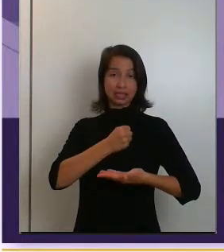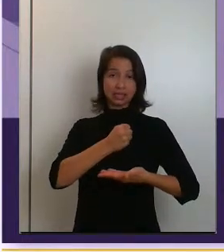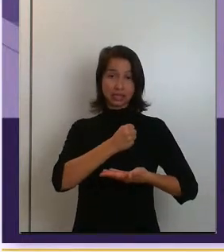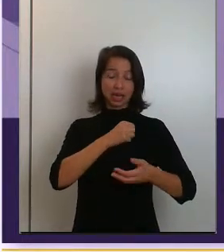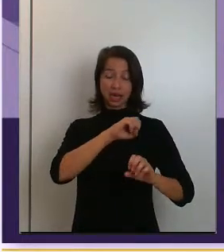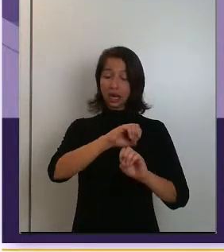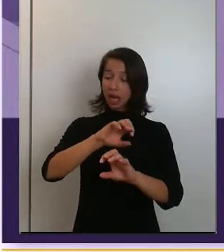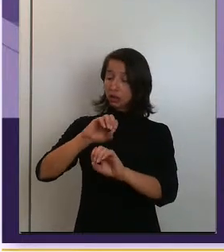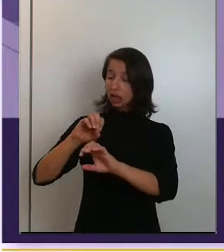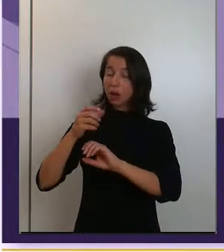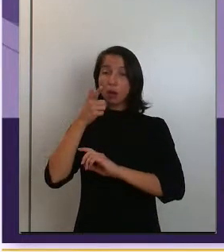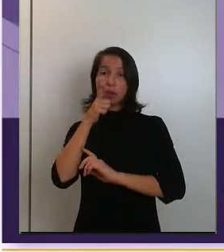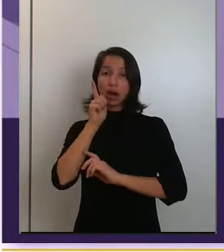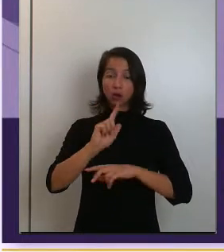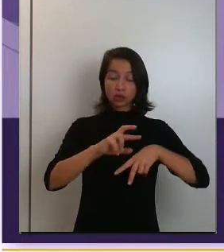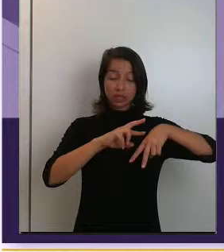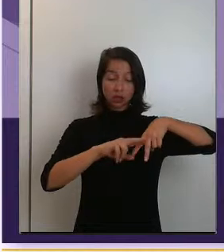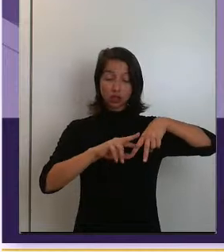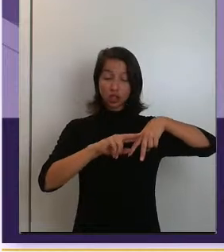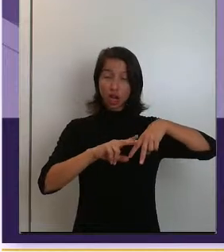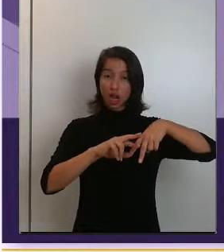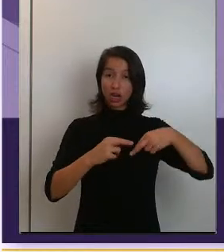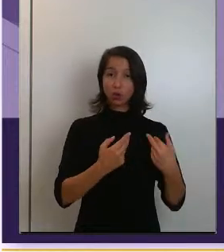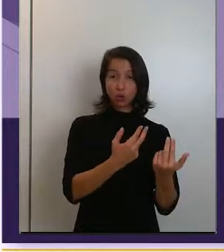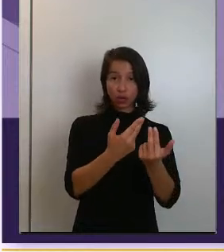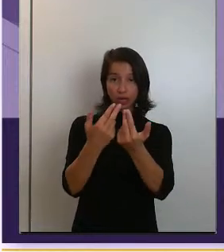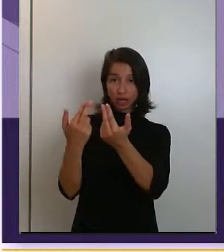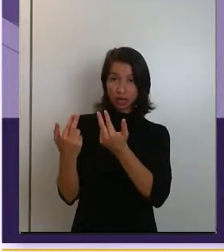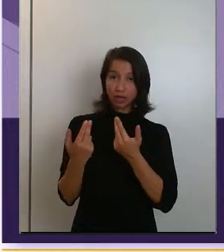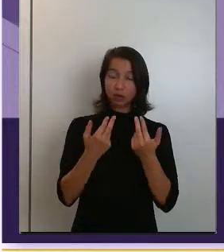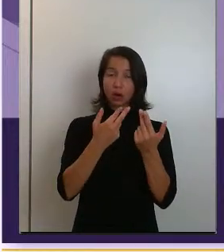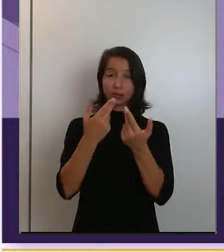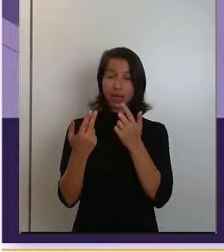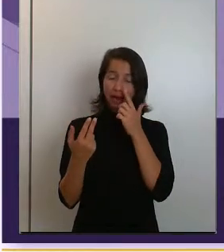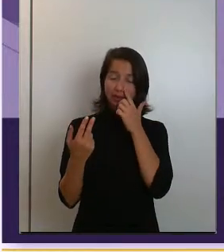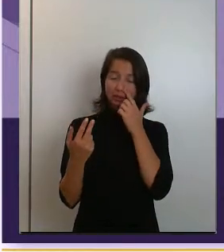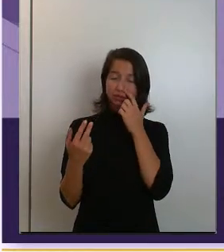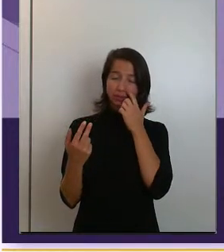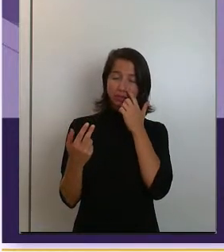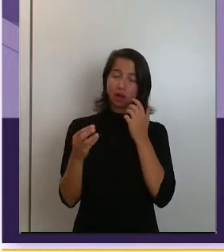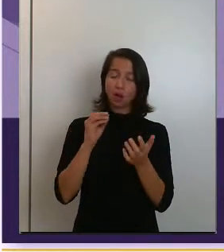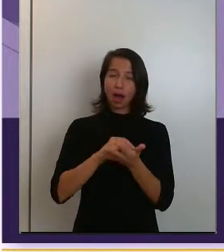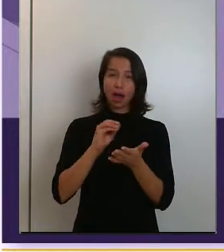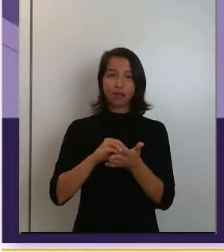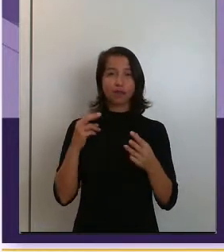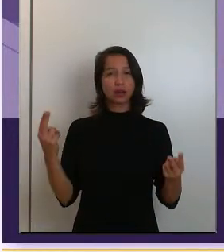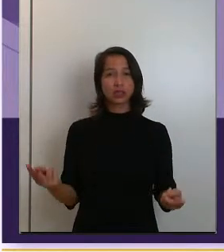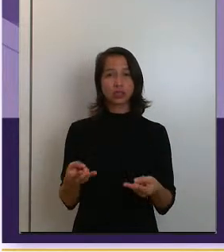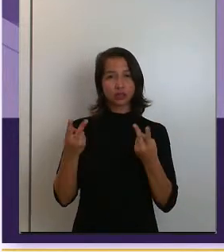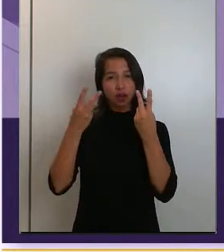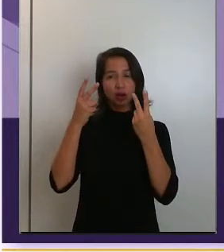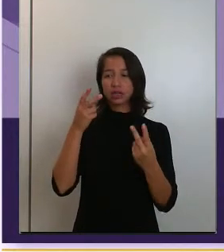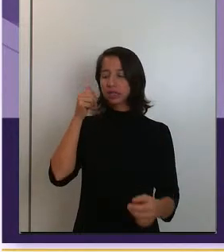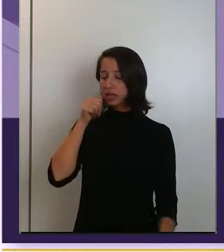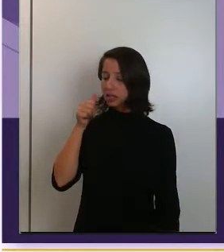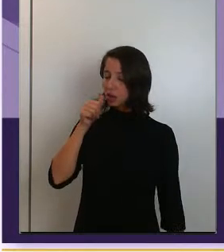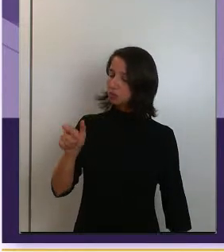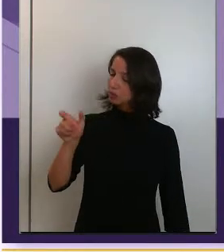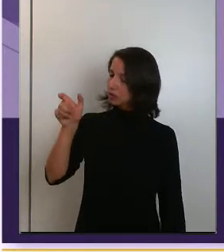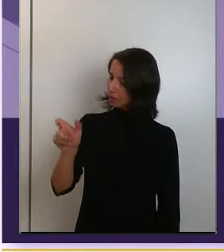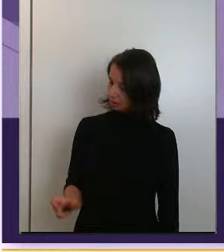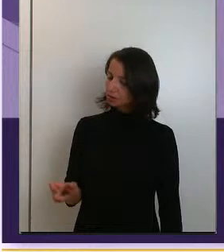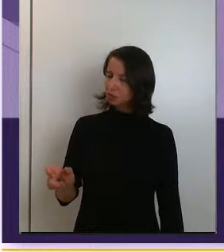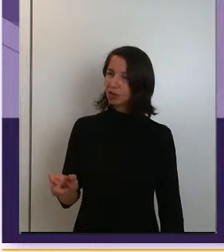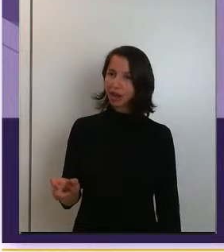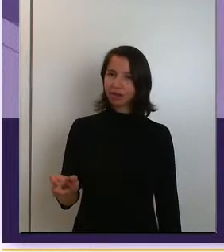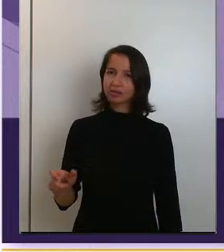a desvalorização do trabalho produtivo e a consequente desvalorização das mulheres que exercem esse trabalho reprodutivo foram pontos centrais